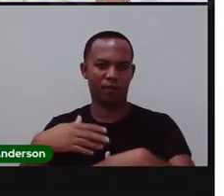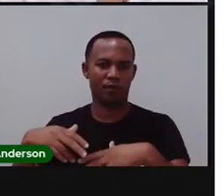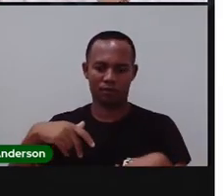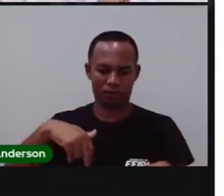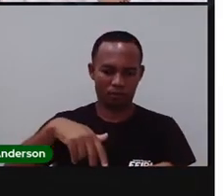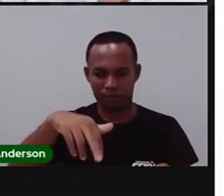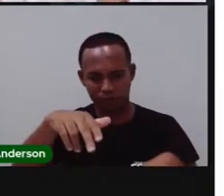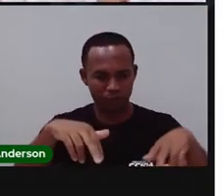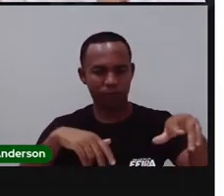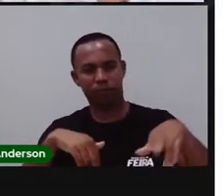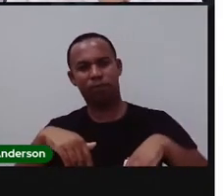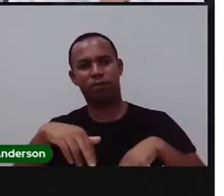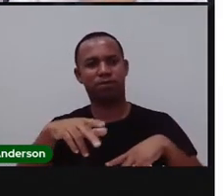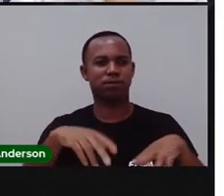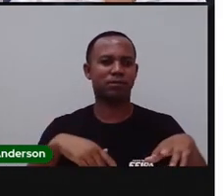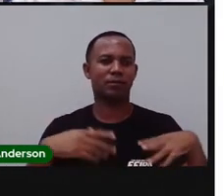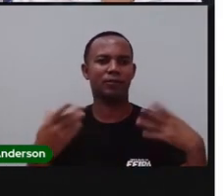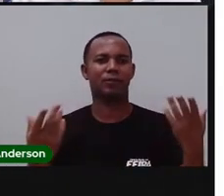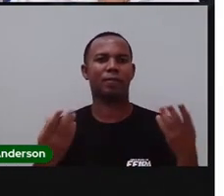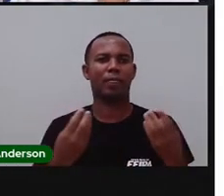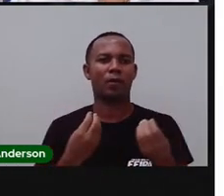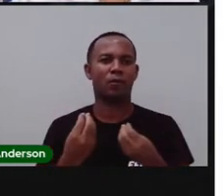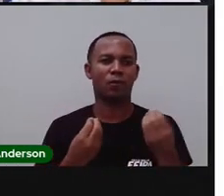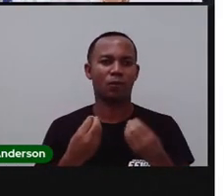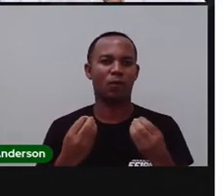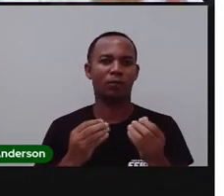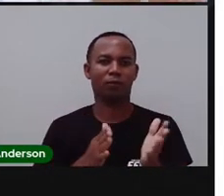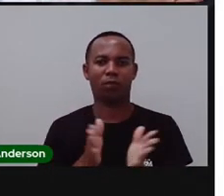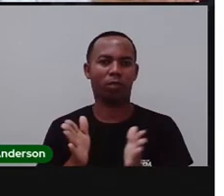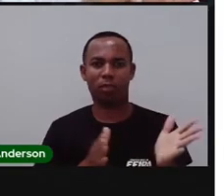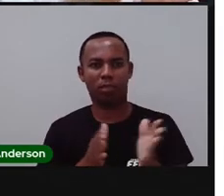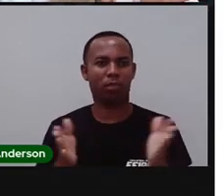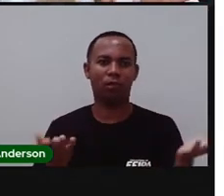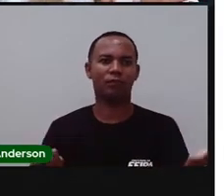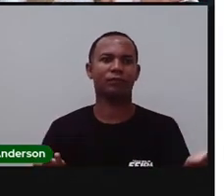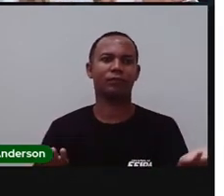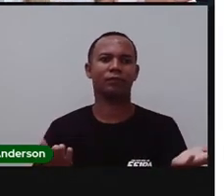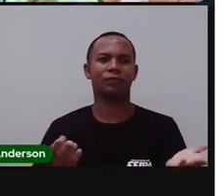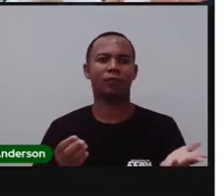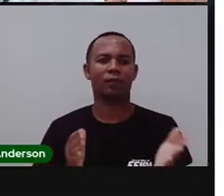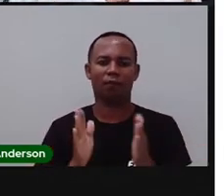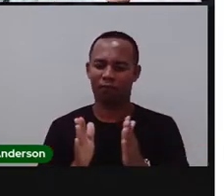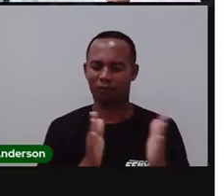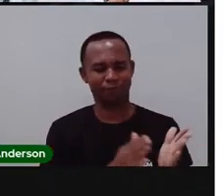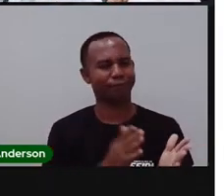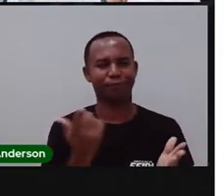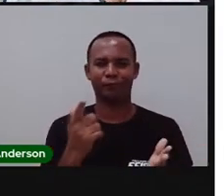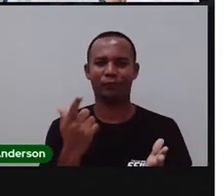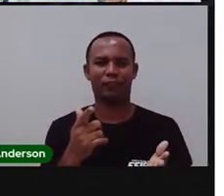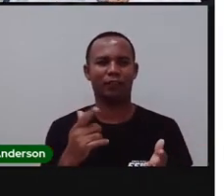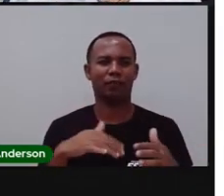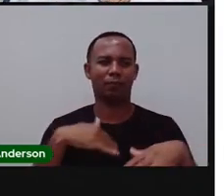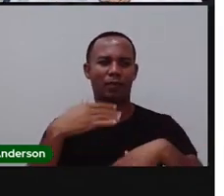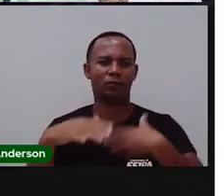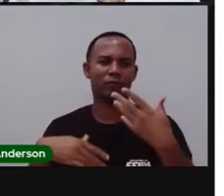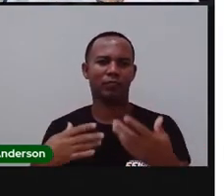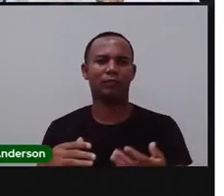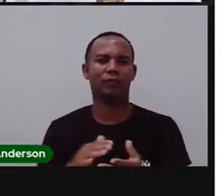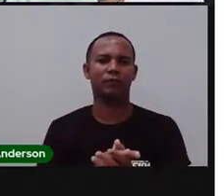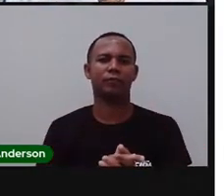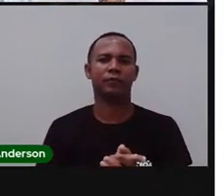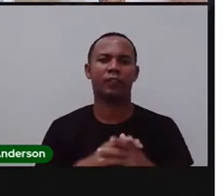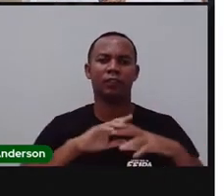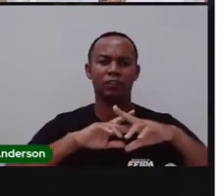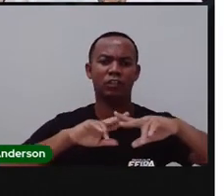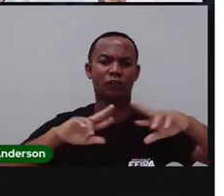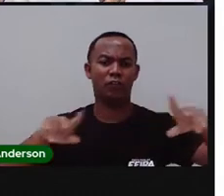sabe muito bem para onde é que você vai, quando ele fala de distância métrica, é porque não é aquele negocinho todo arrumadinho. É muito colorido, porque você vê